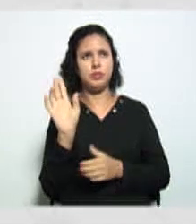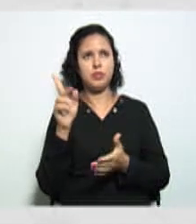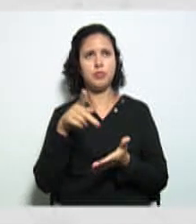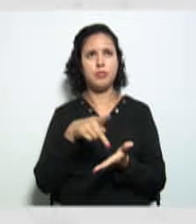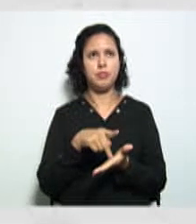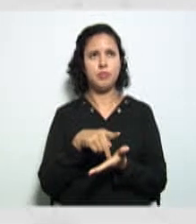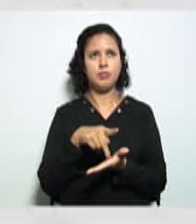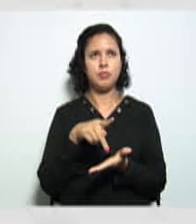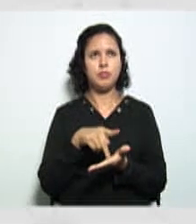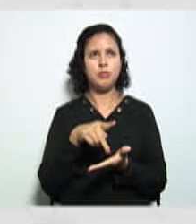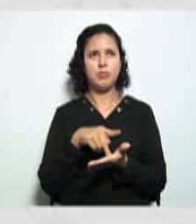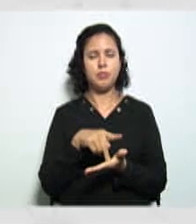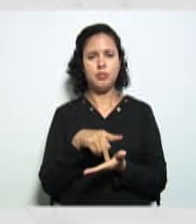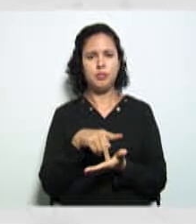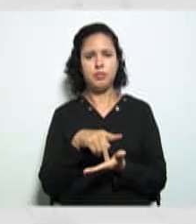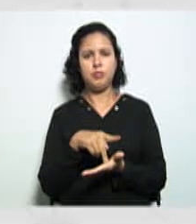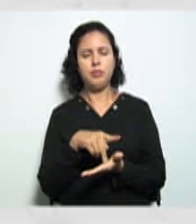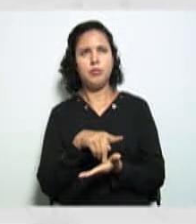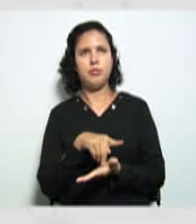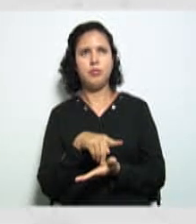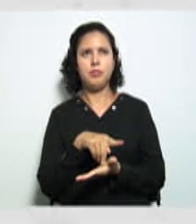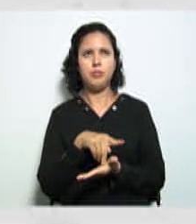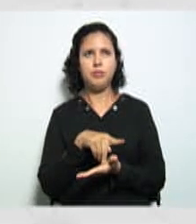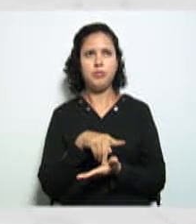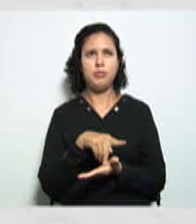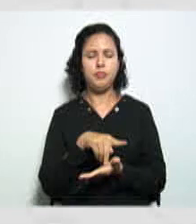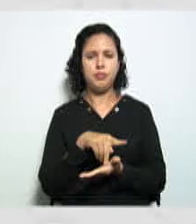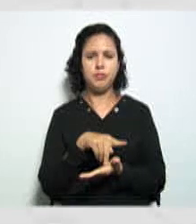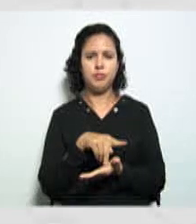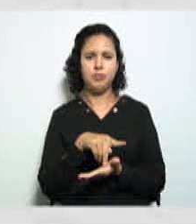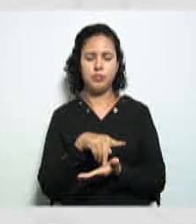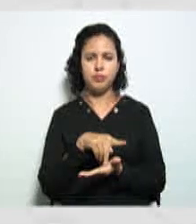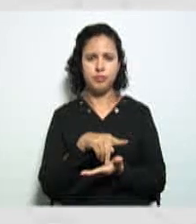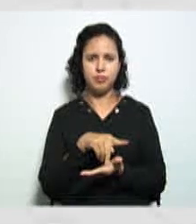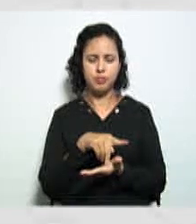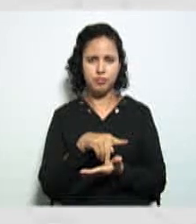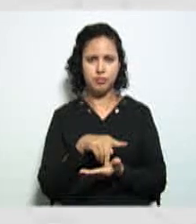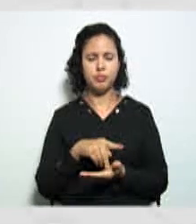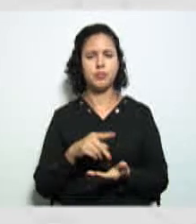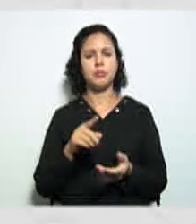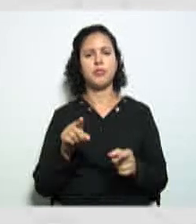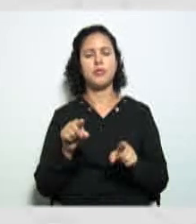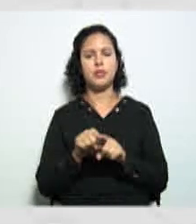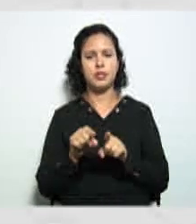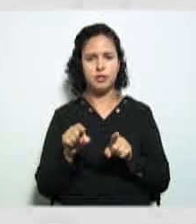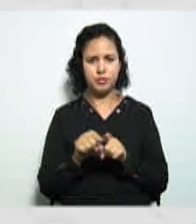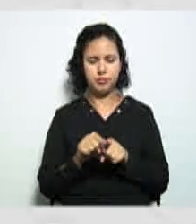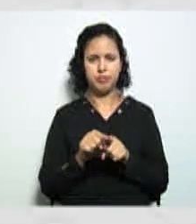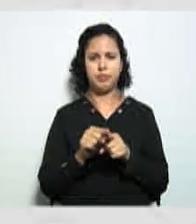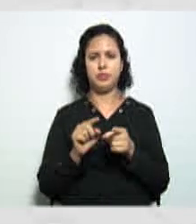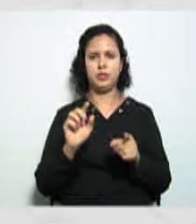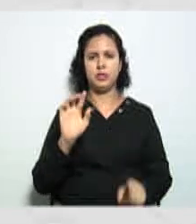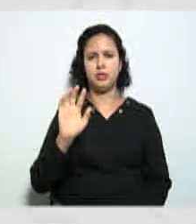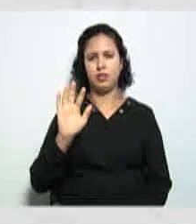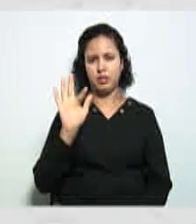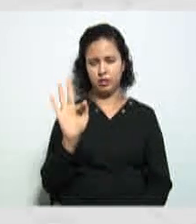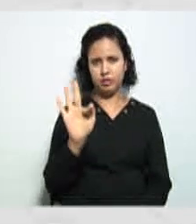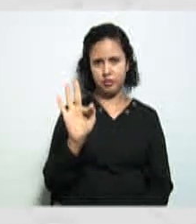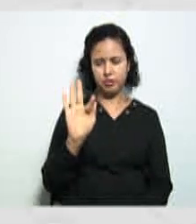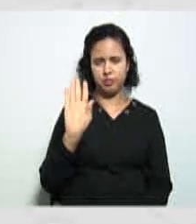tem que selecionar aqui, toda hora eu esqueço. V para verdadeiro, e F